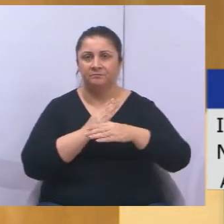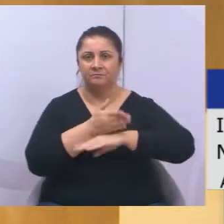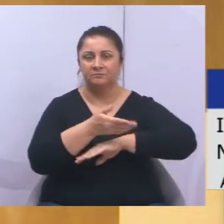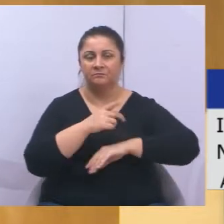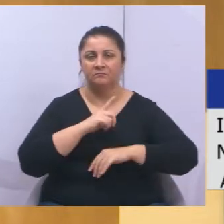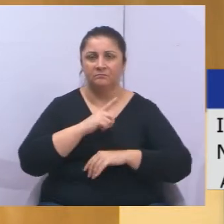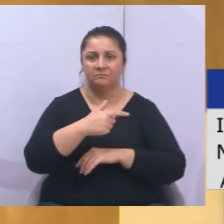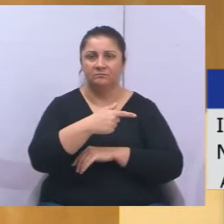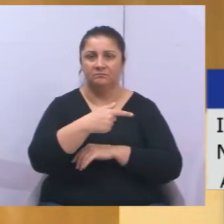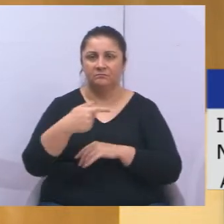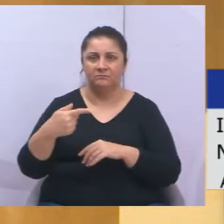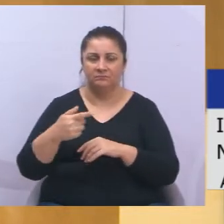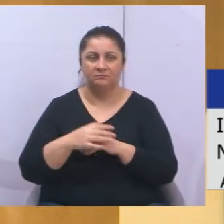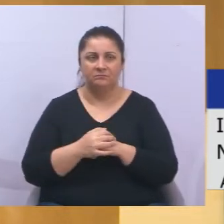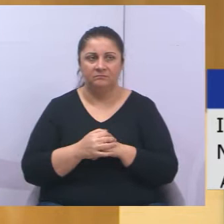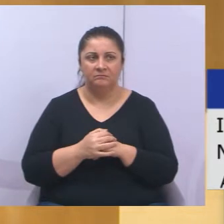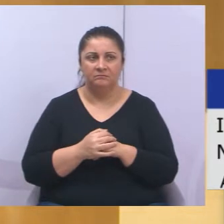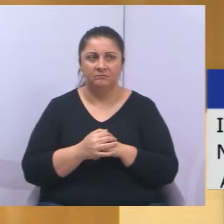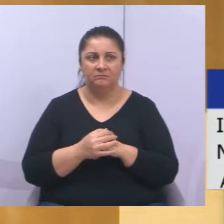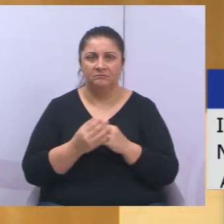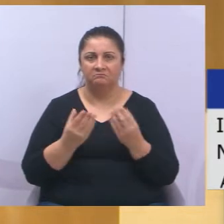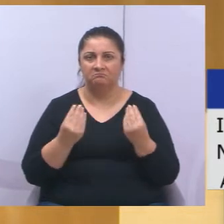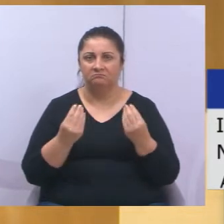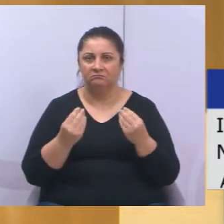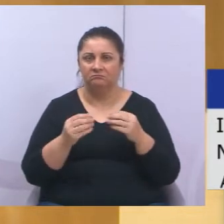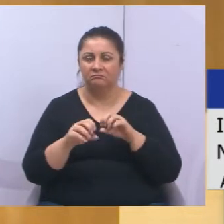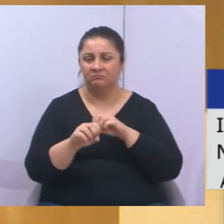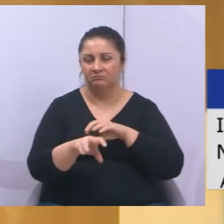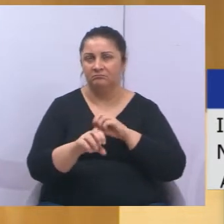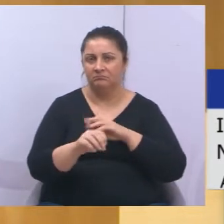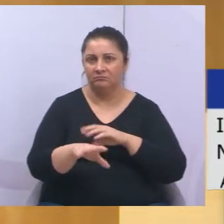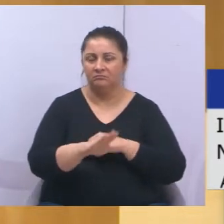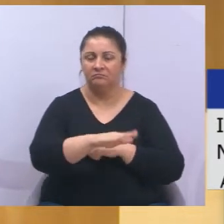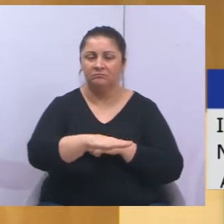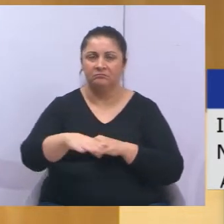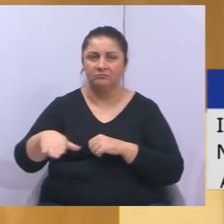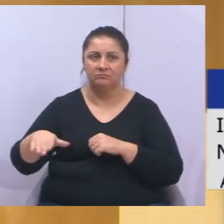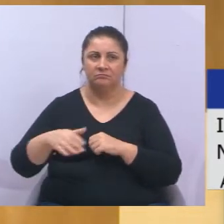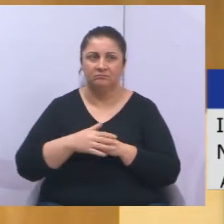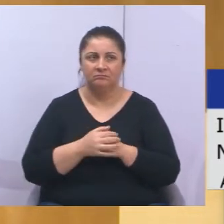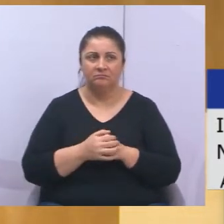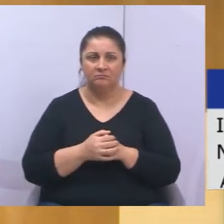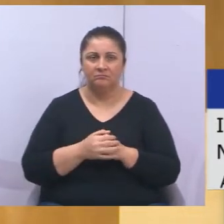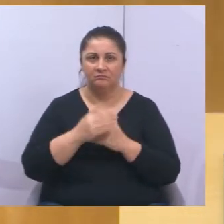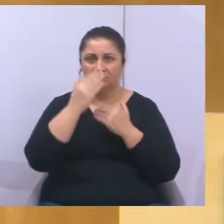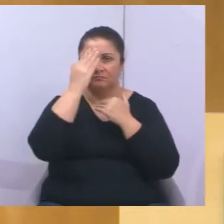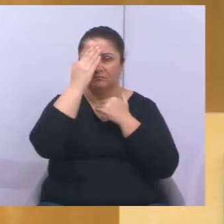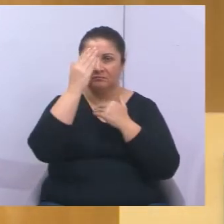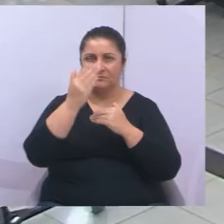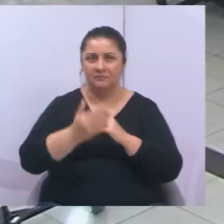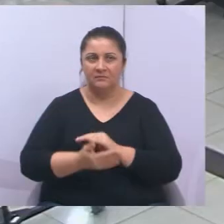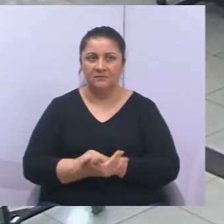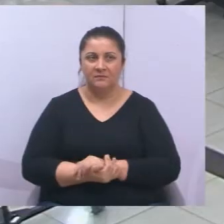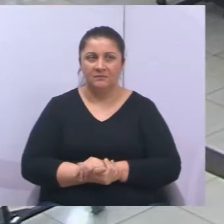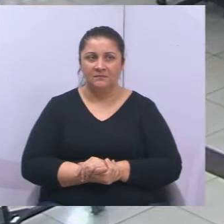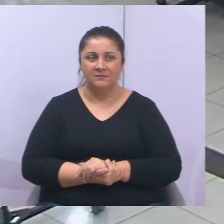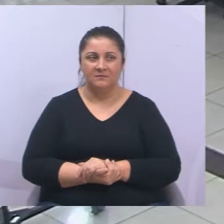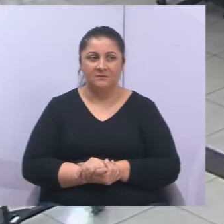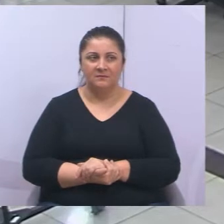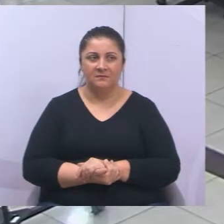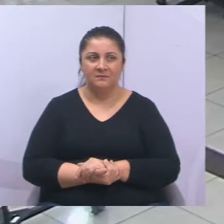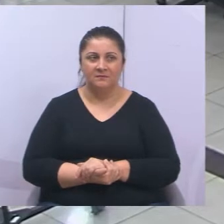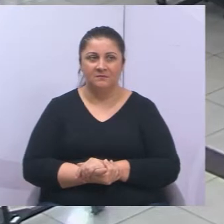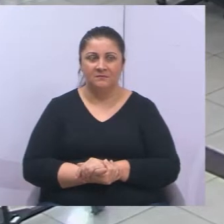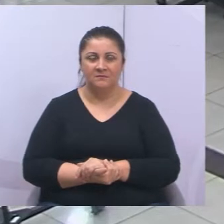semana muito educativa para nossas crianças da nossa cidade. Obrigado.